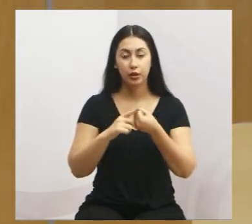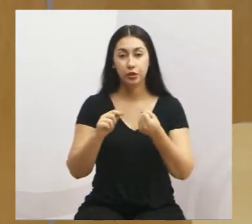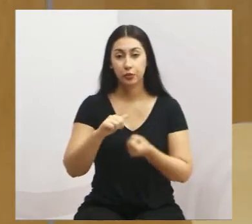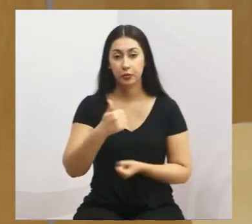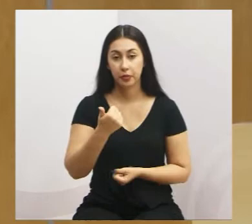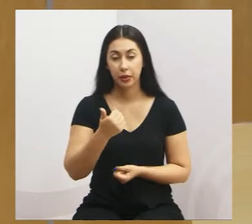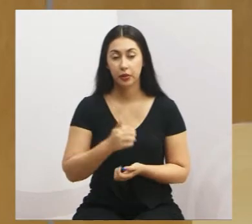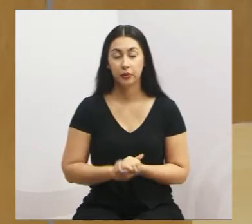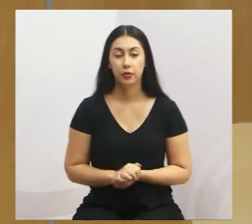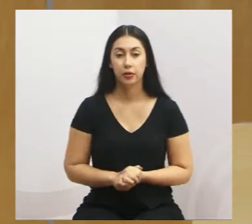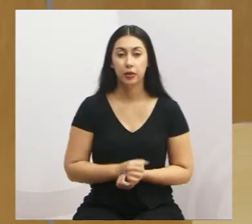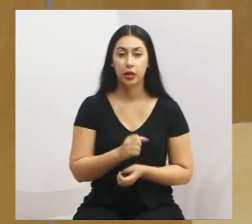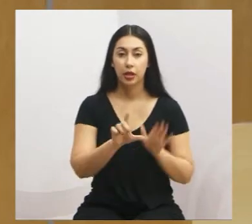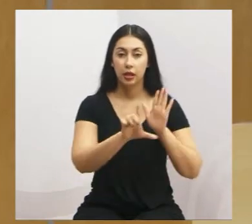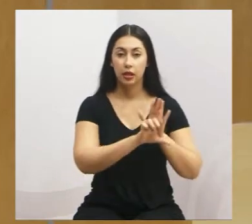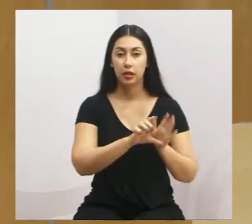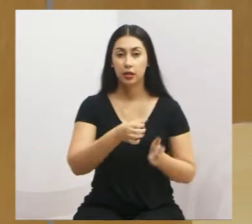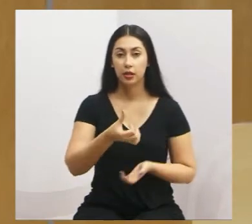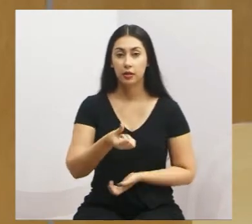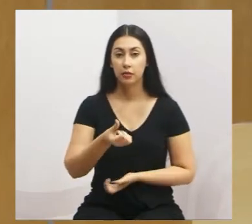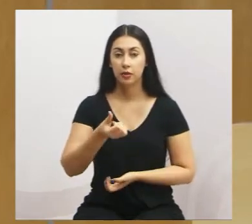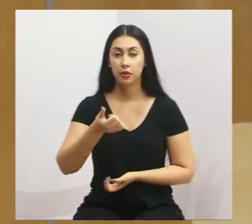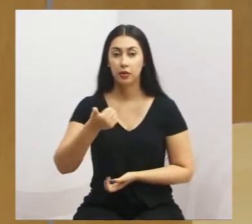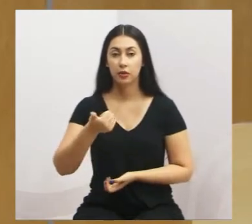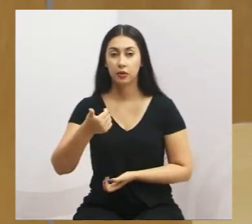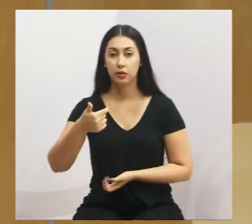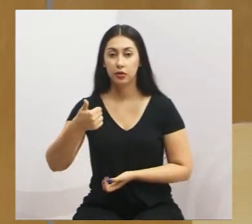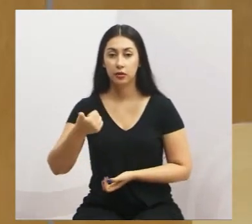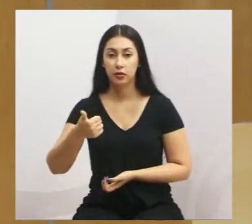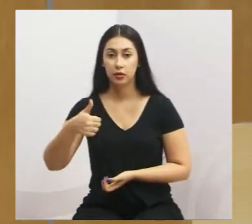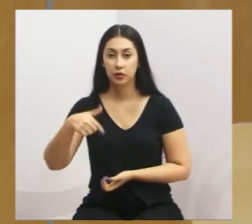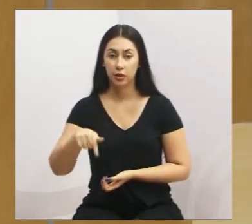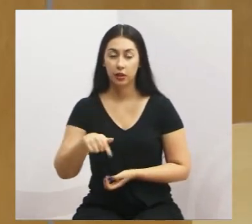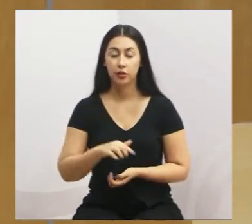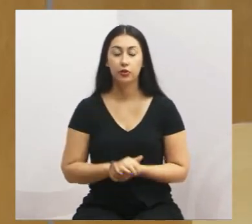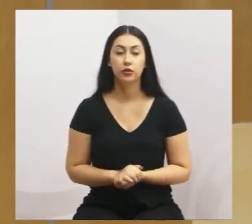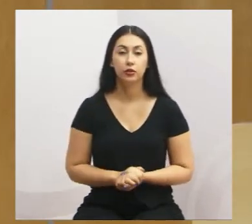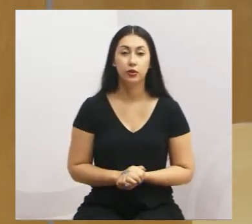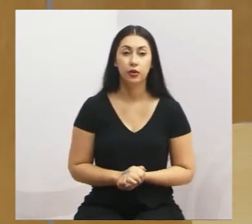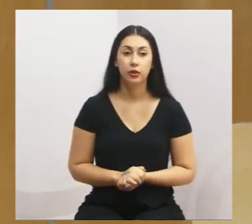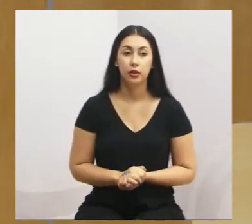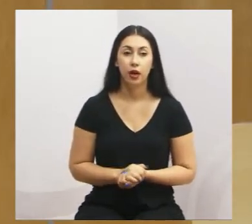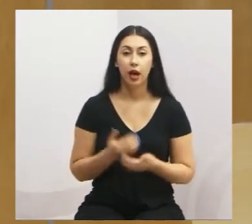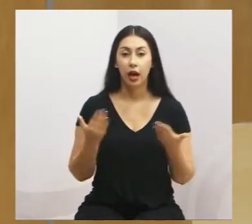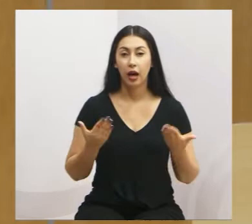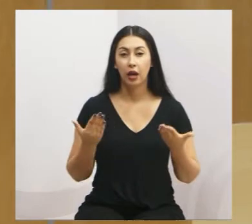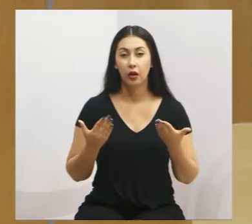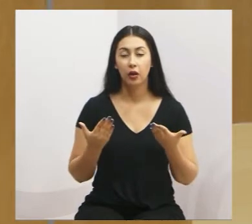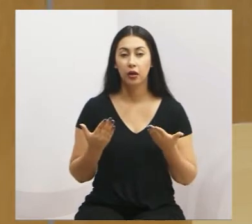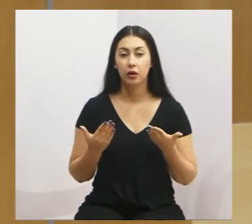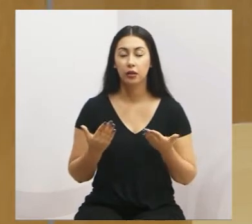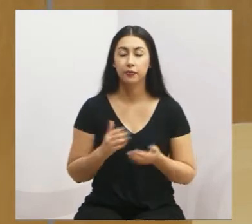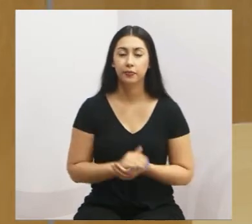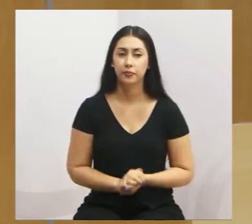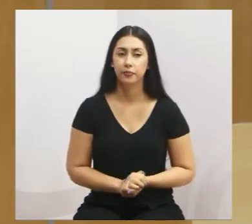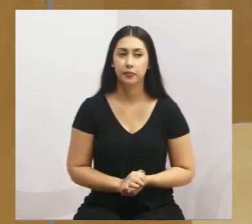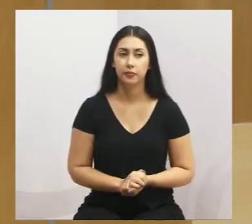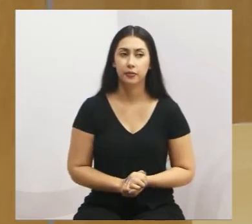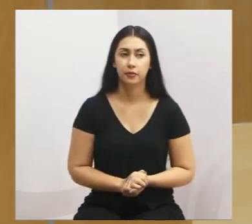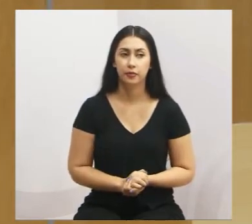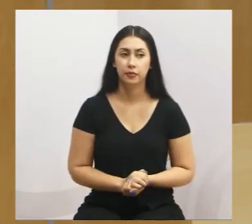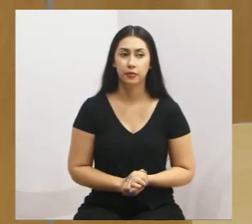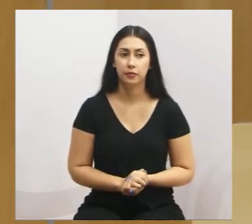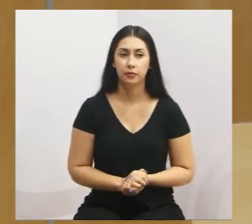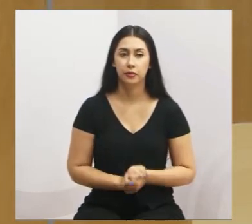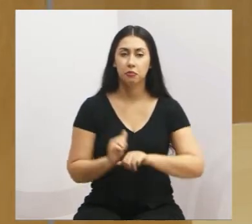lei número 6.117, de 13 de abril de 2017, passa a vigorar com